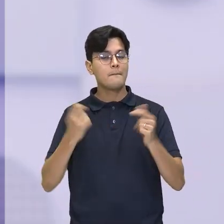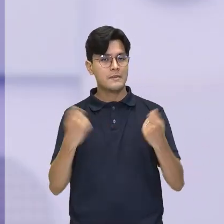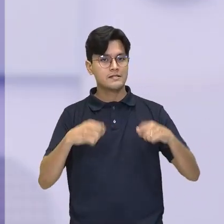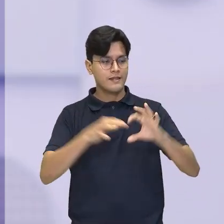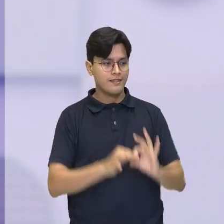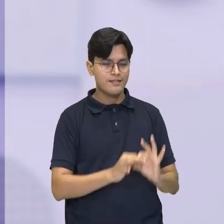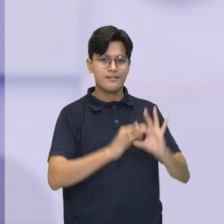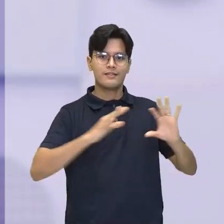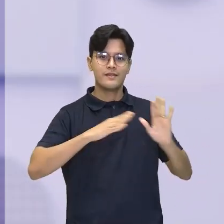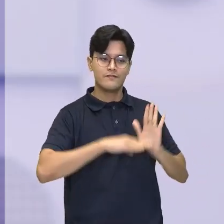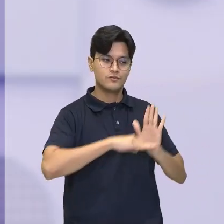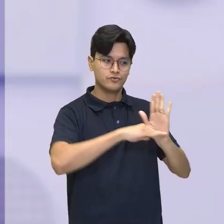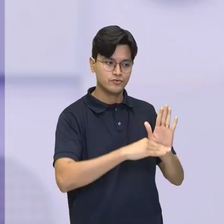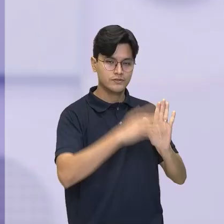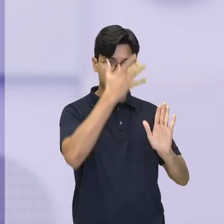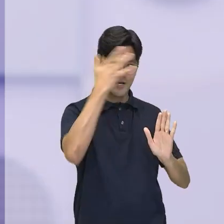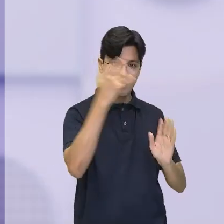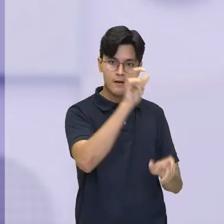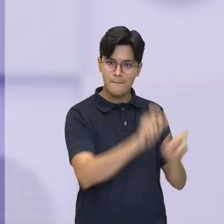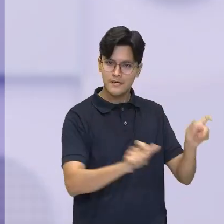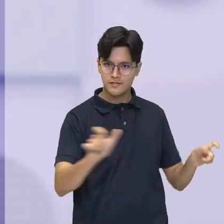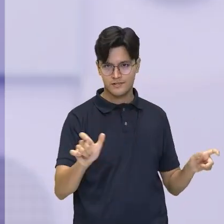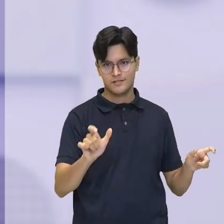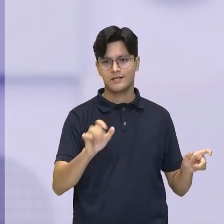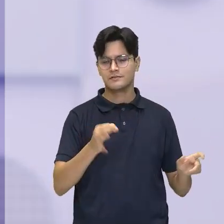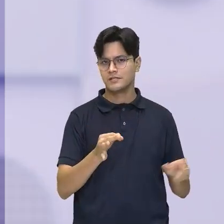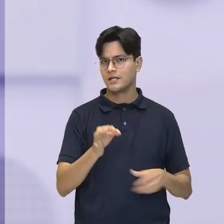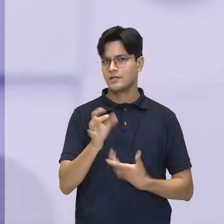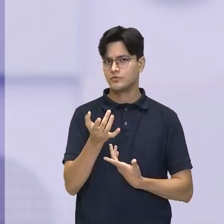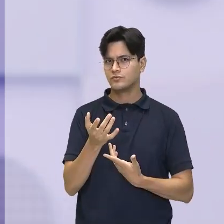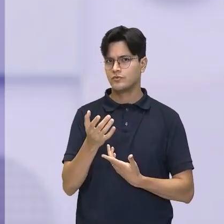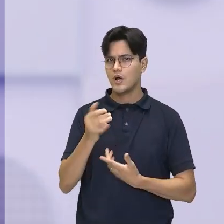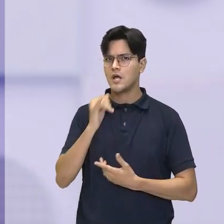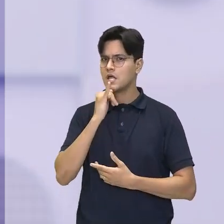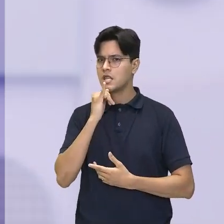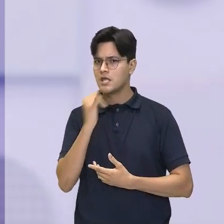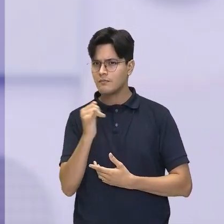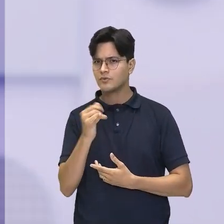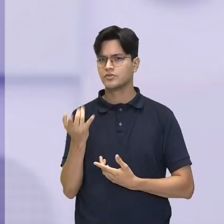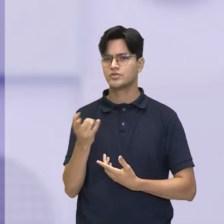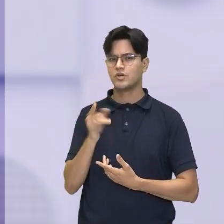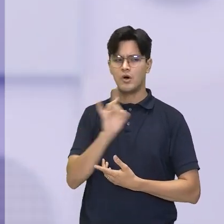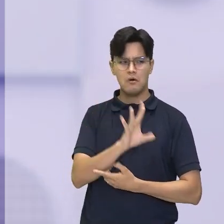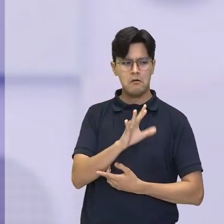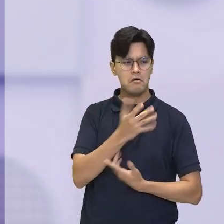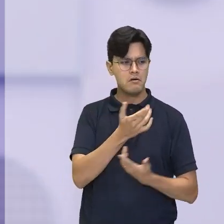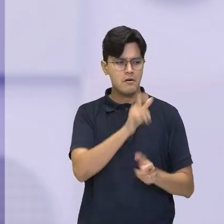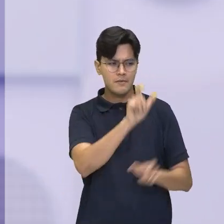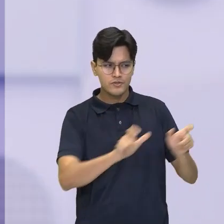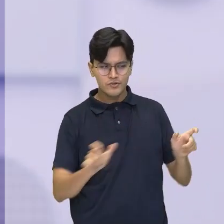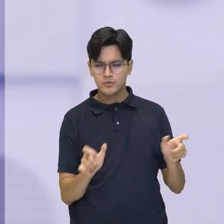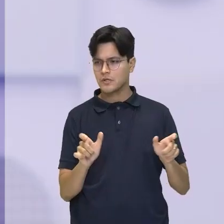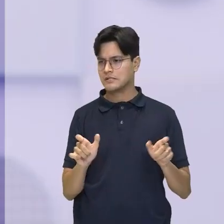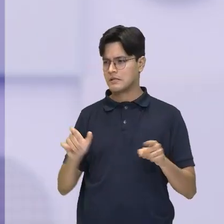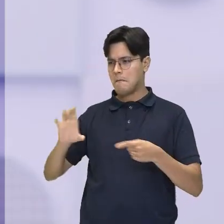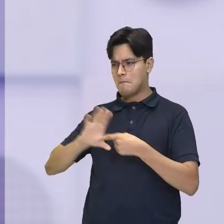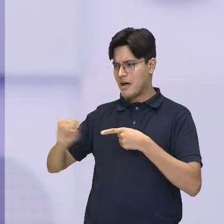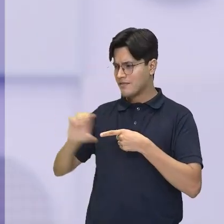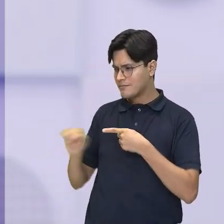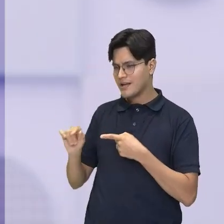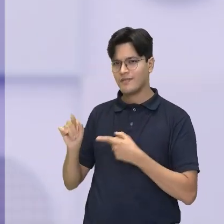ajudar as pessoas e não esperar ser bajulado, ser paparicado, né? Mas ele deve se colocar